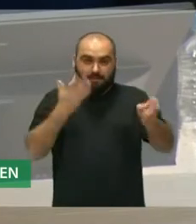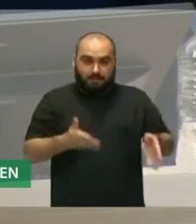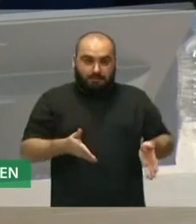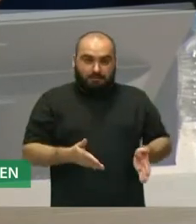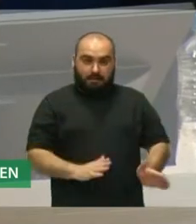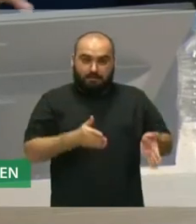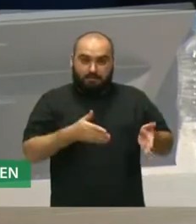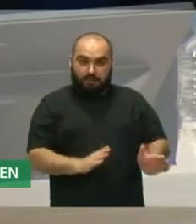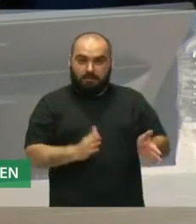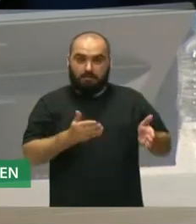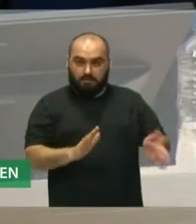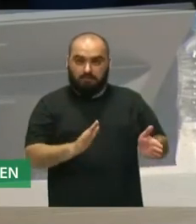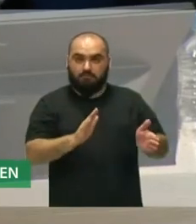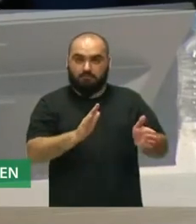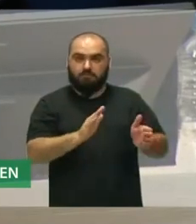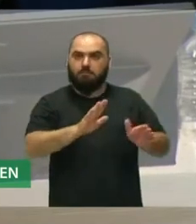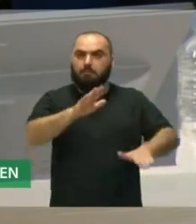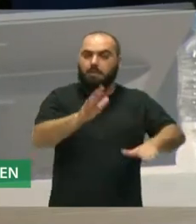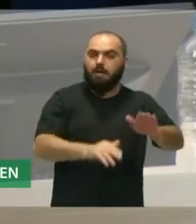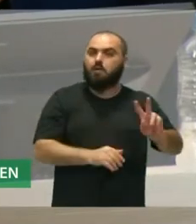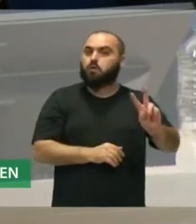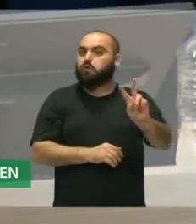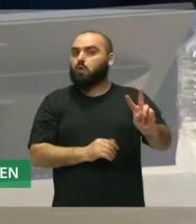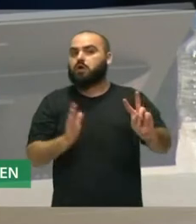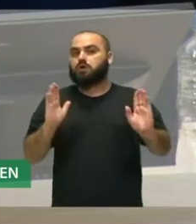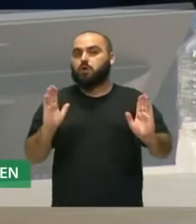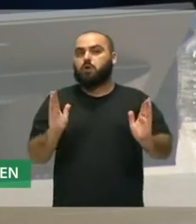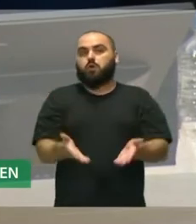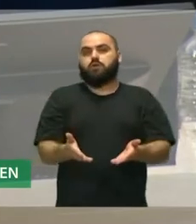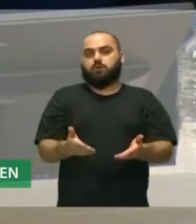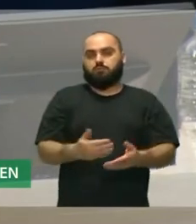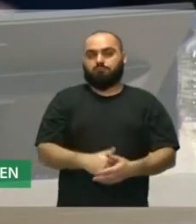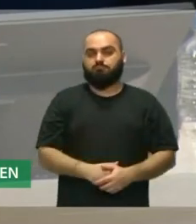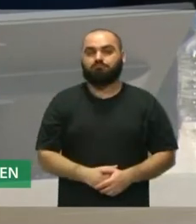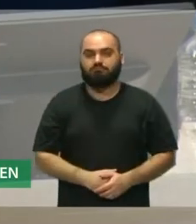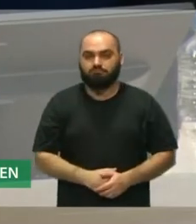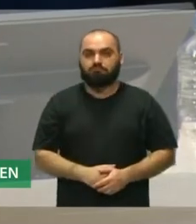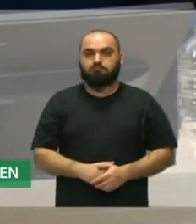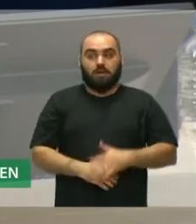mês, pelo menos uns 2 partos vai acontecer,